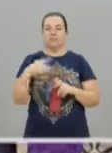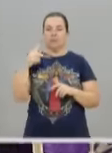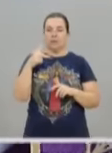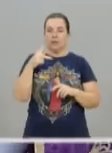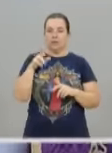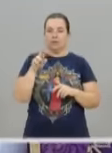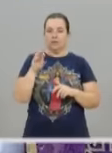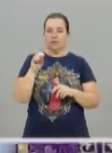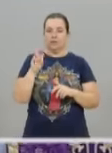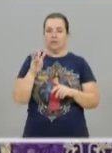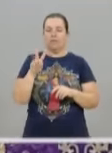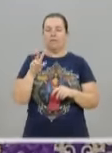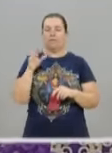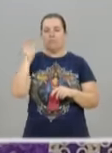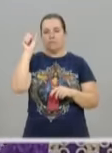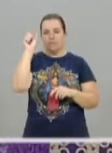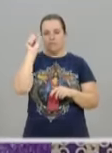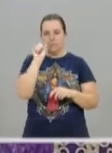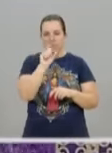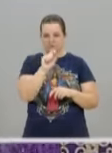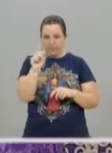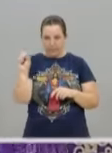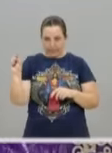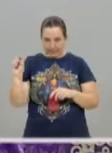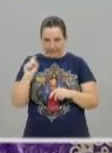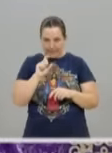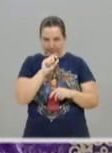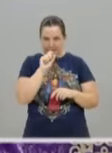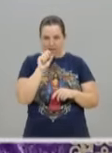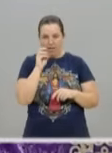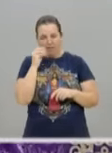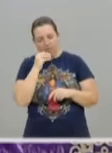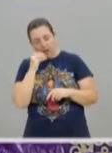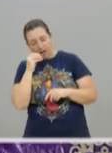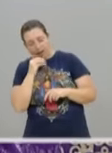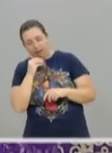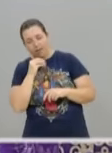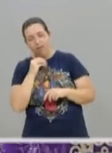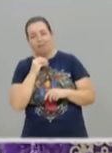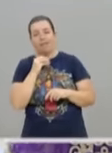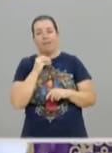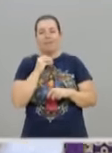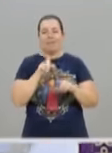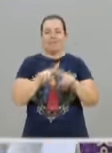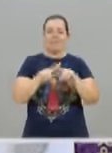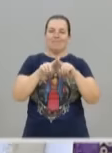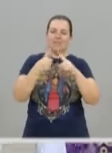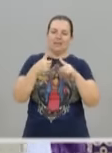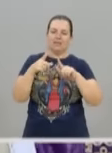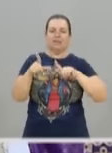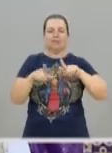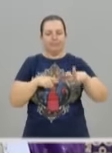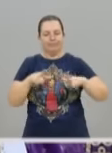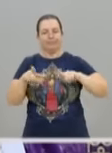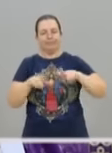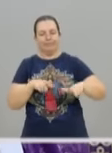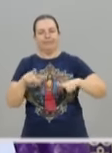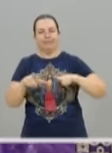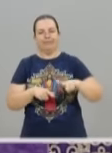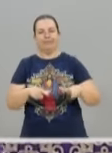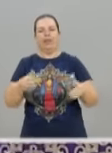a formiga fraca porém trabalha no verão